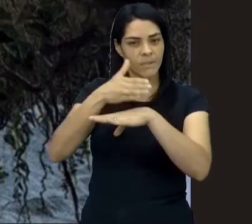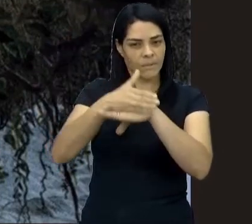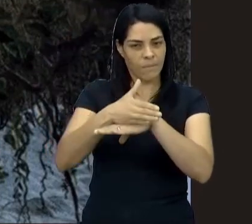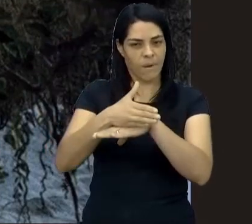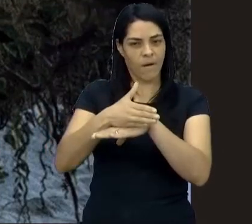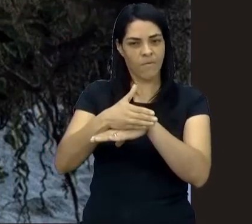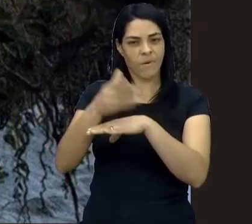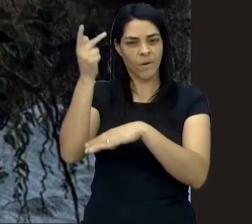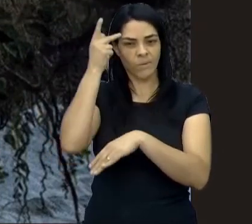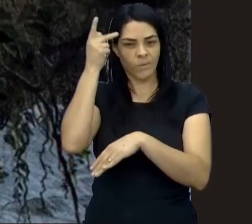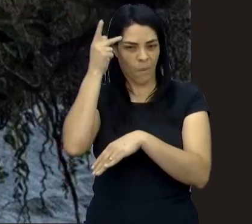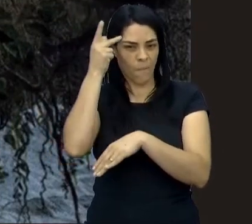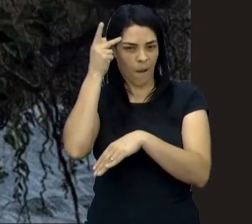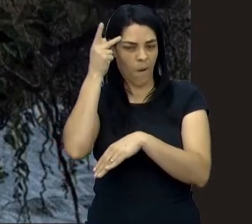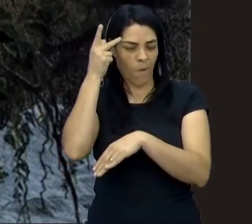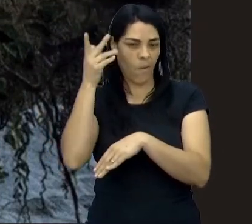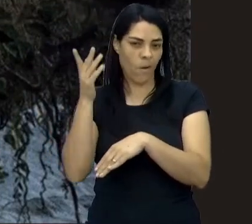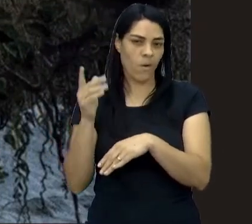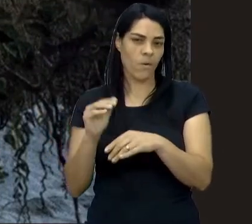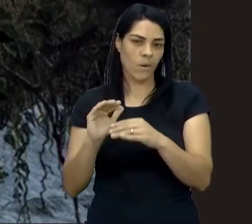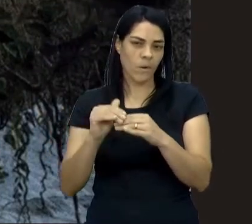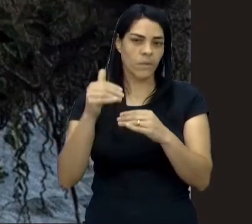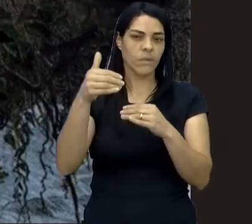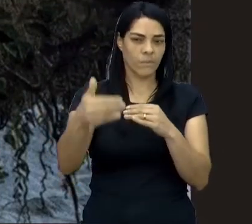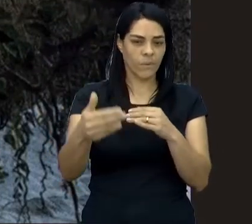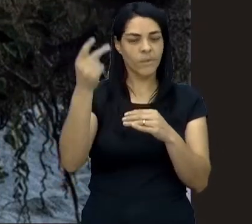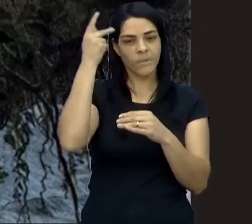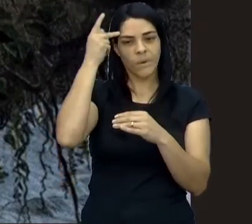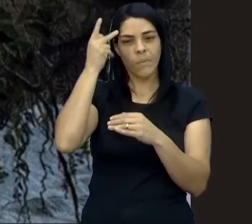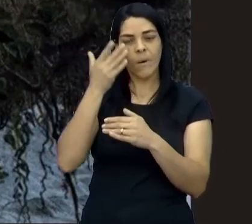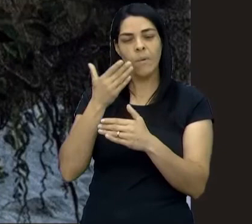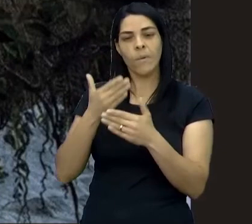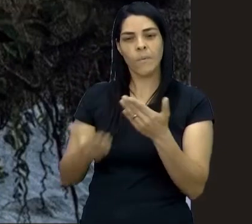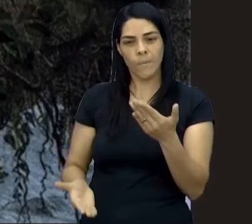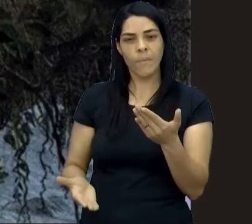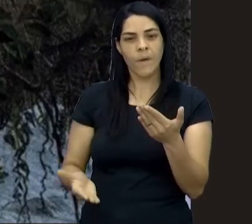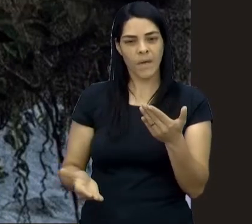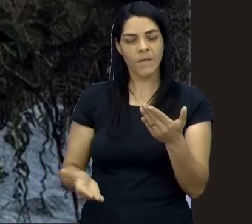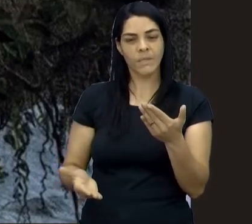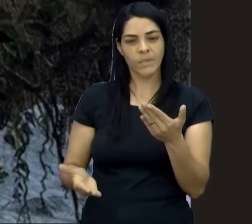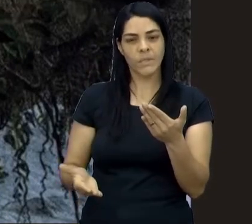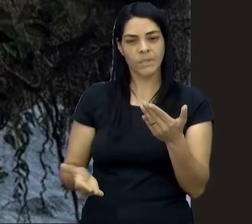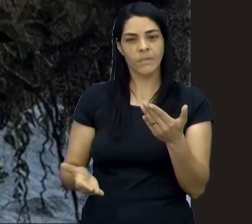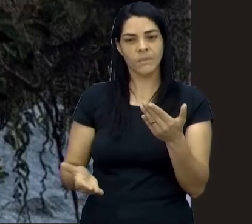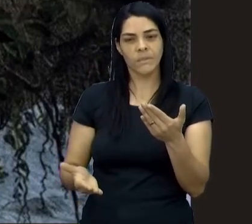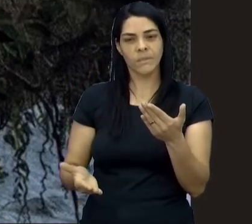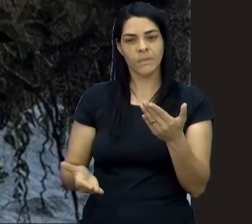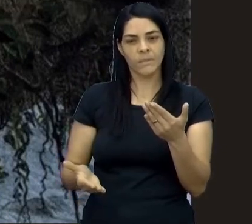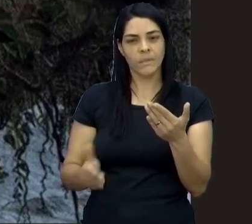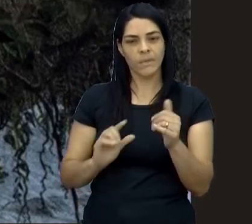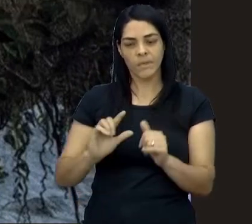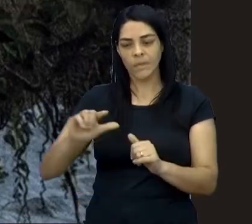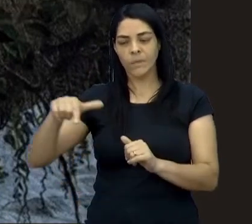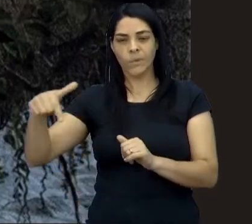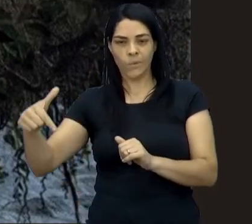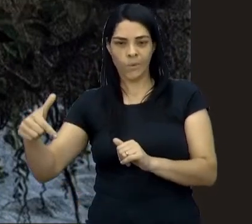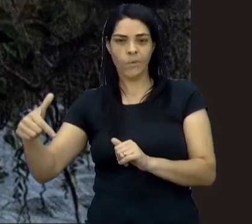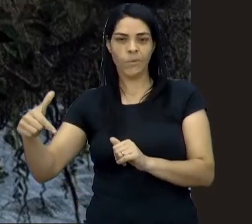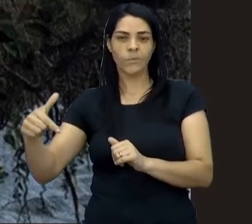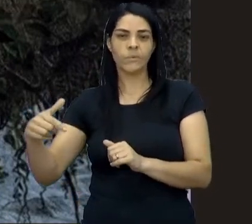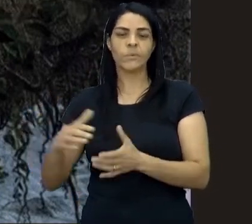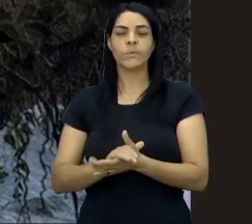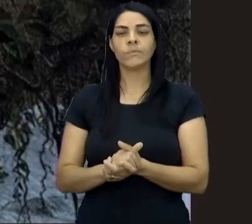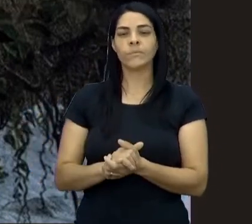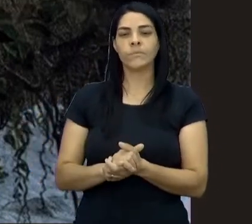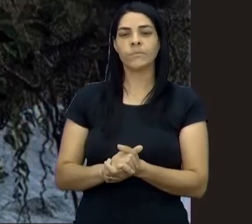mas adiante só é que São Paulo vai perder né Essa parte e vai se tornar uma outra província né província do